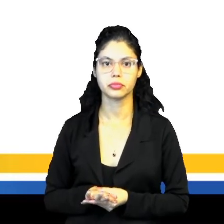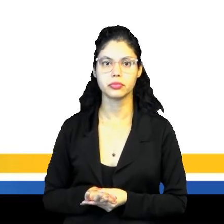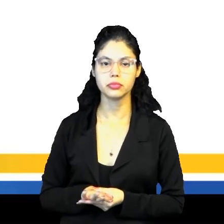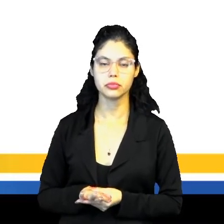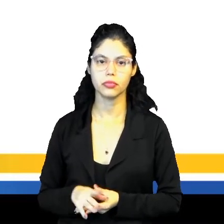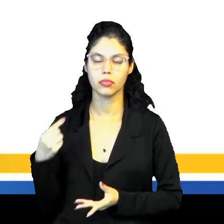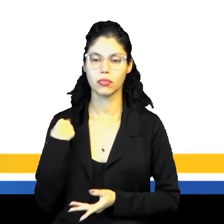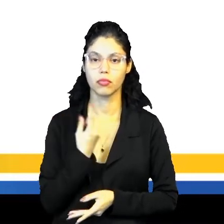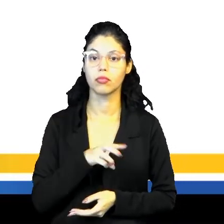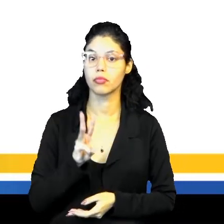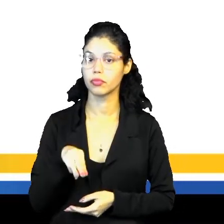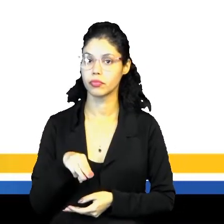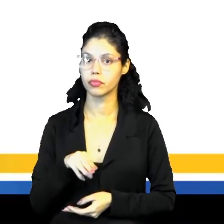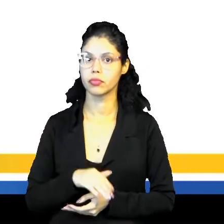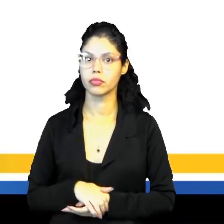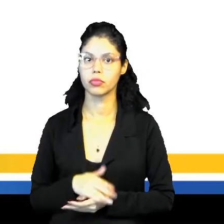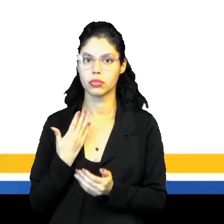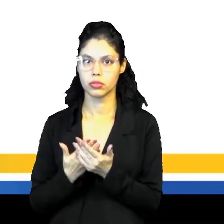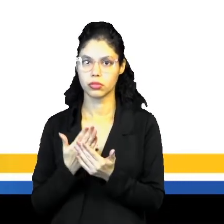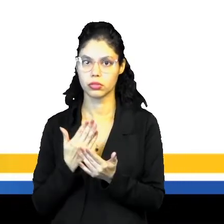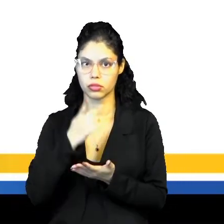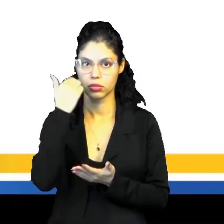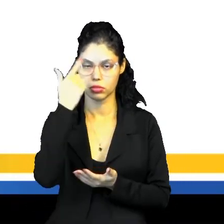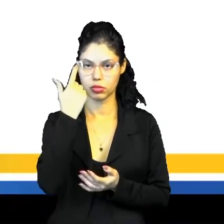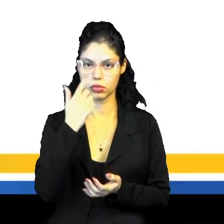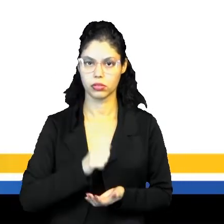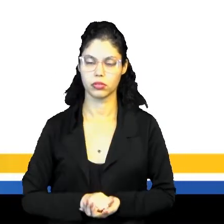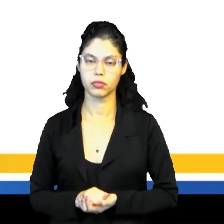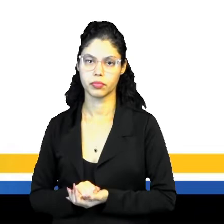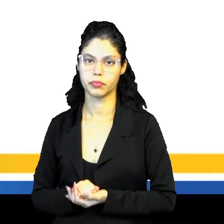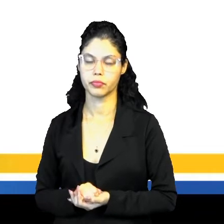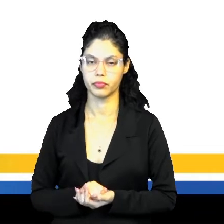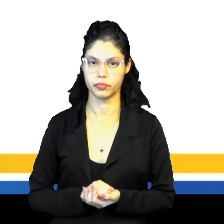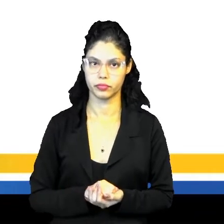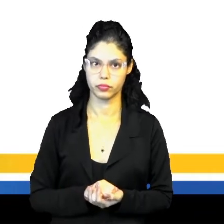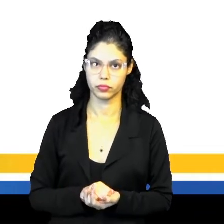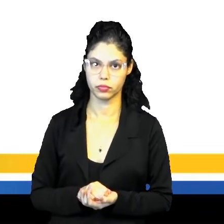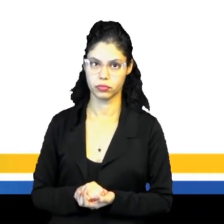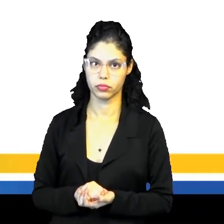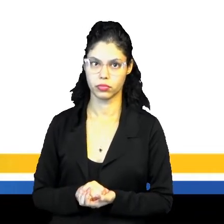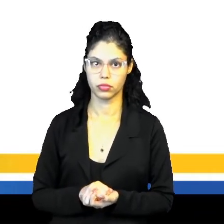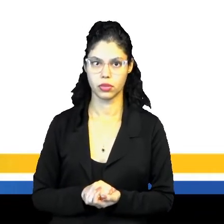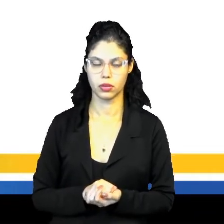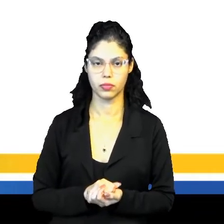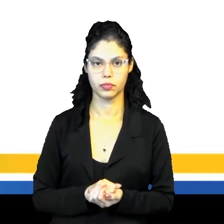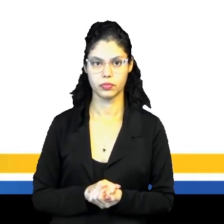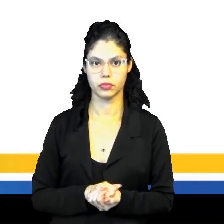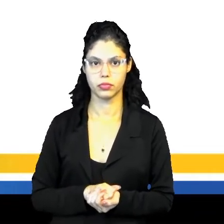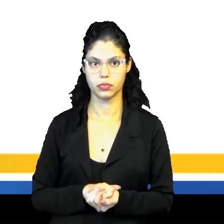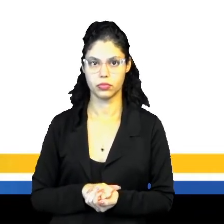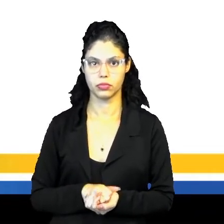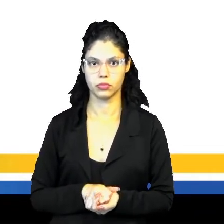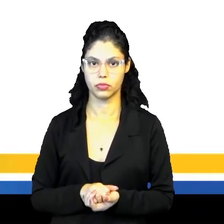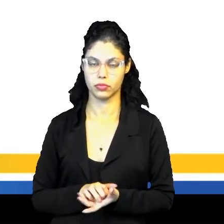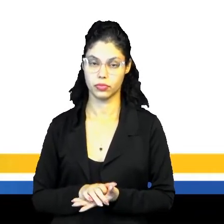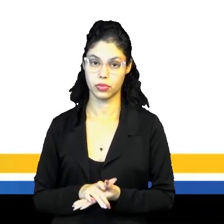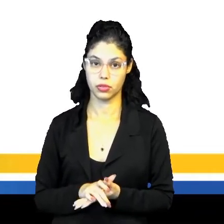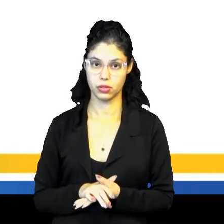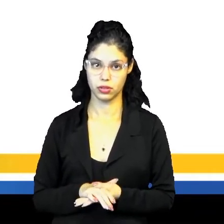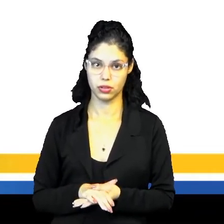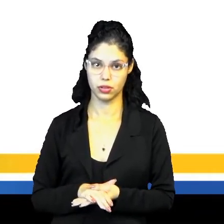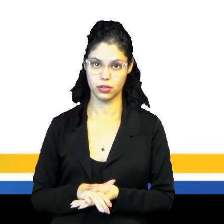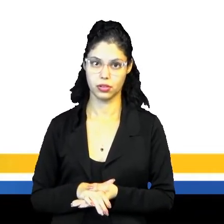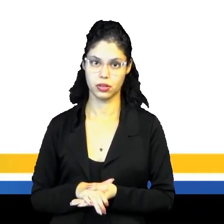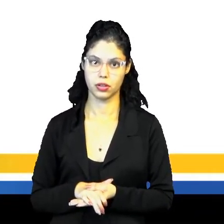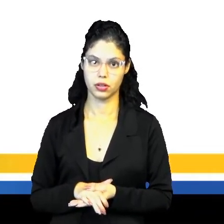Quem somos? Né? Estudantes de espanhol, ou seja, quem somos? Estudantes de espanhol. E como es el pretérito indefinido del